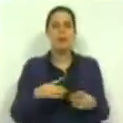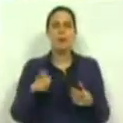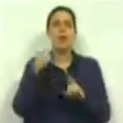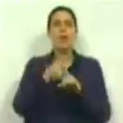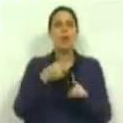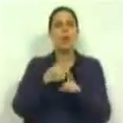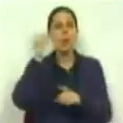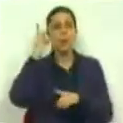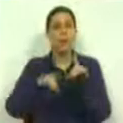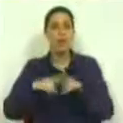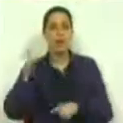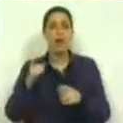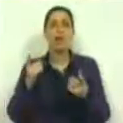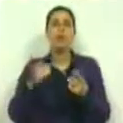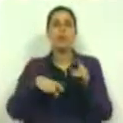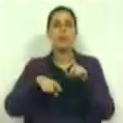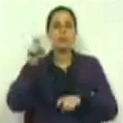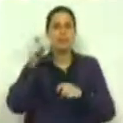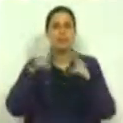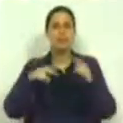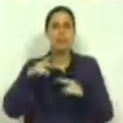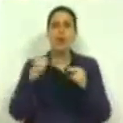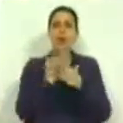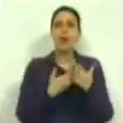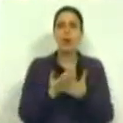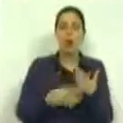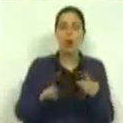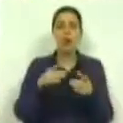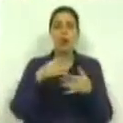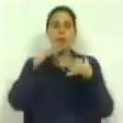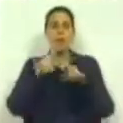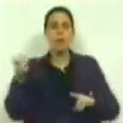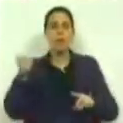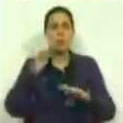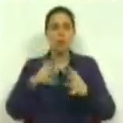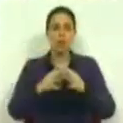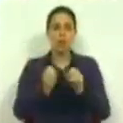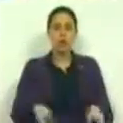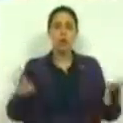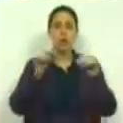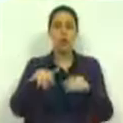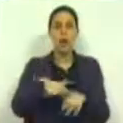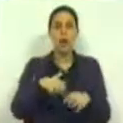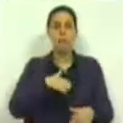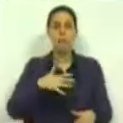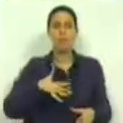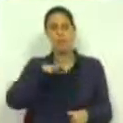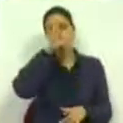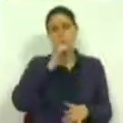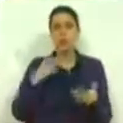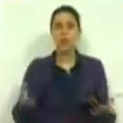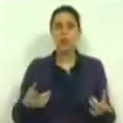do combate à fraude e à evasão fiscal e à economia informal, da reestruturação do setor empresarial do